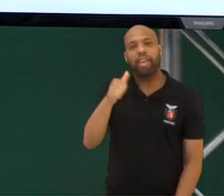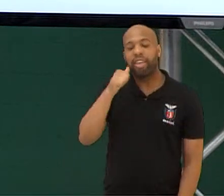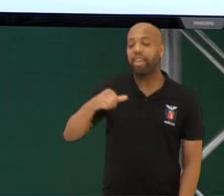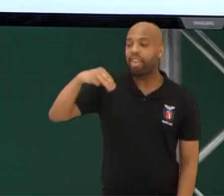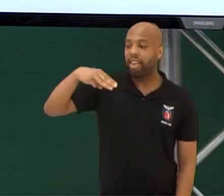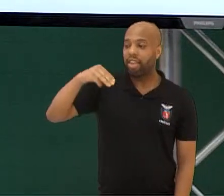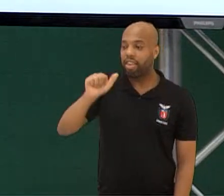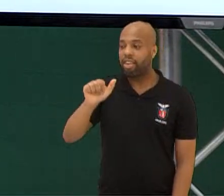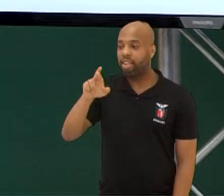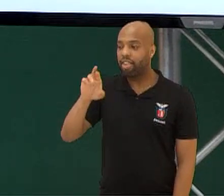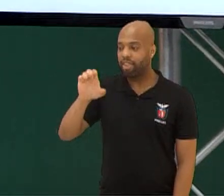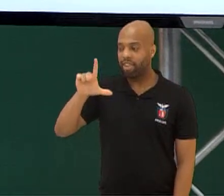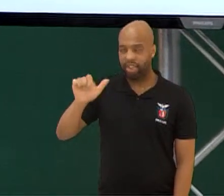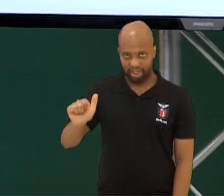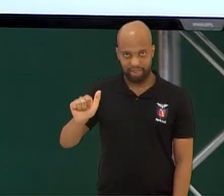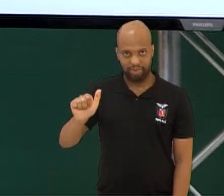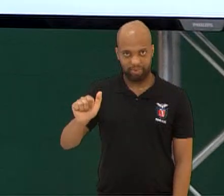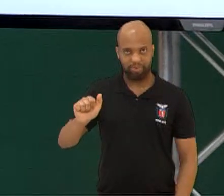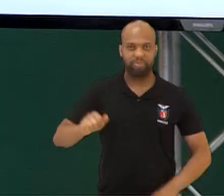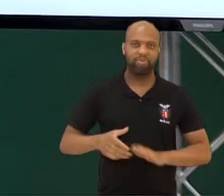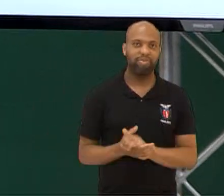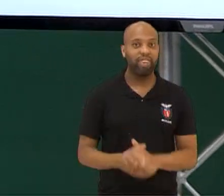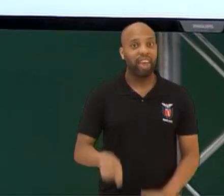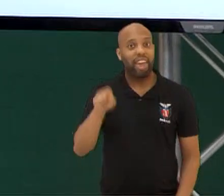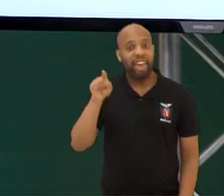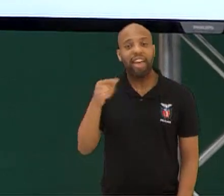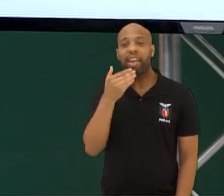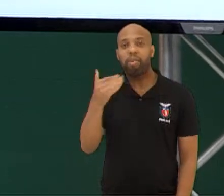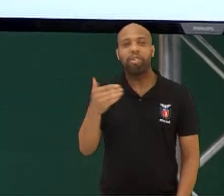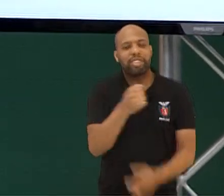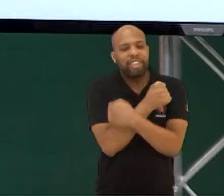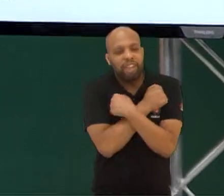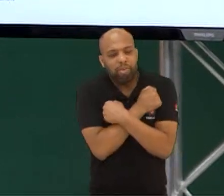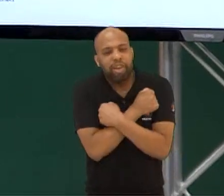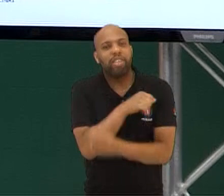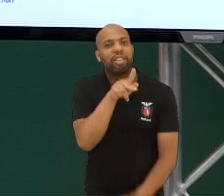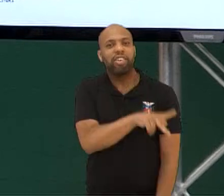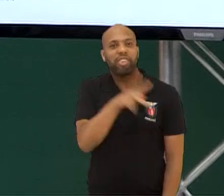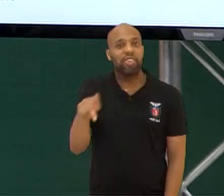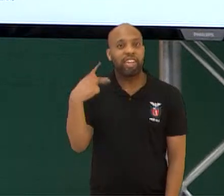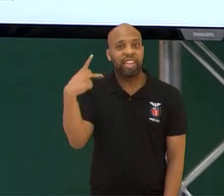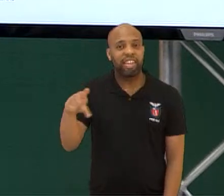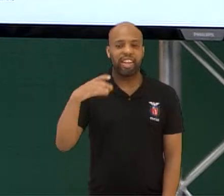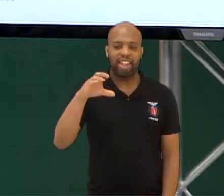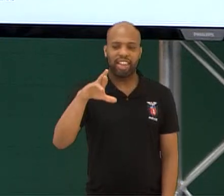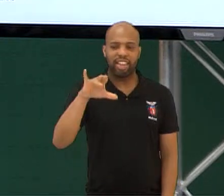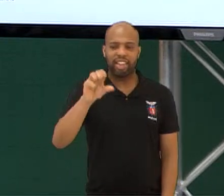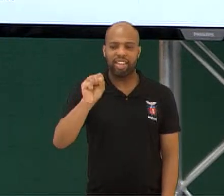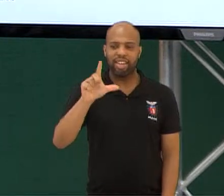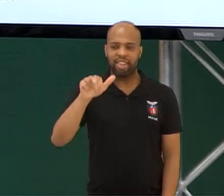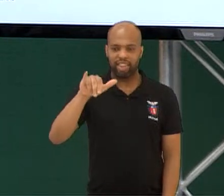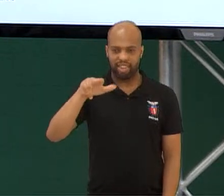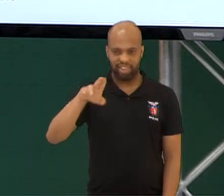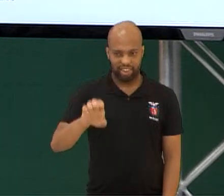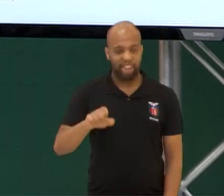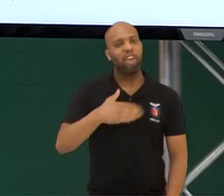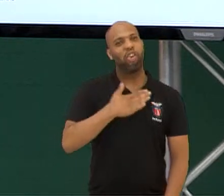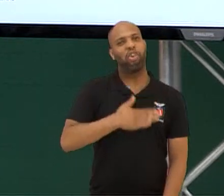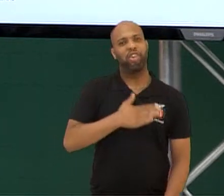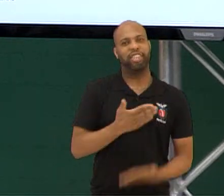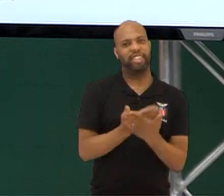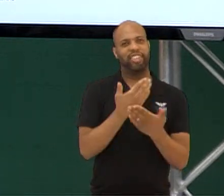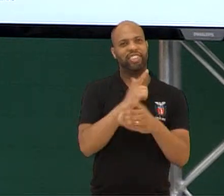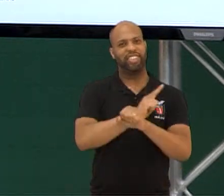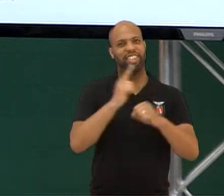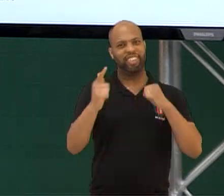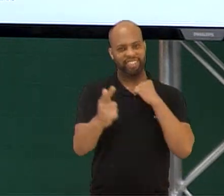Félix. Oi, estudo no Colégio Estadual Santa Inês. Manda um abraço para minha professora Crislaine, ama as aulas de geografia. Exato, lá um abraço grande